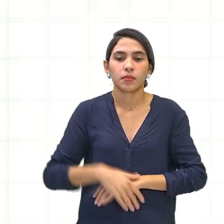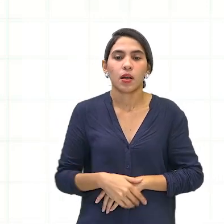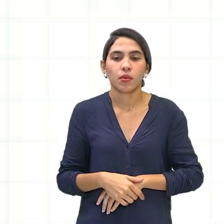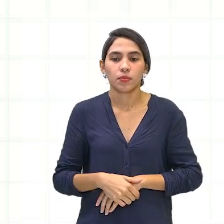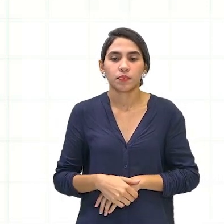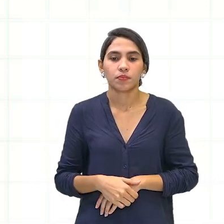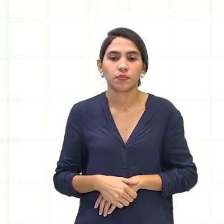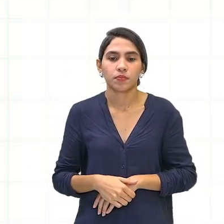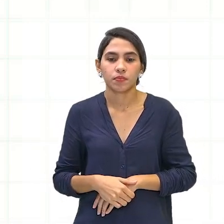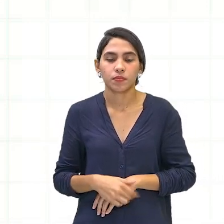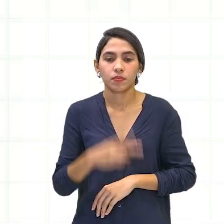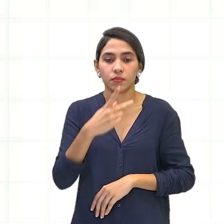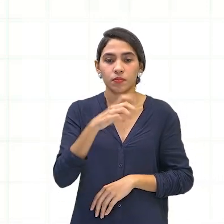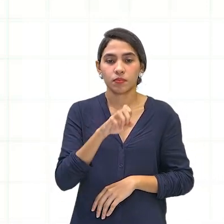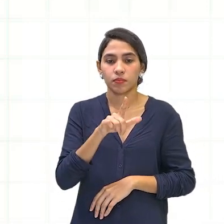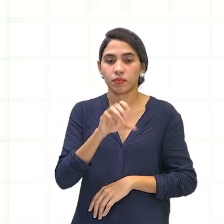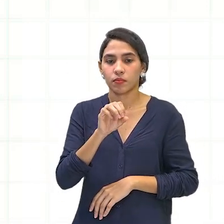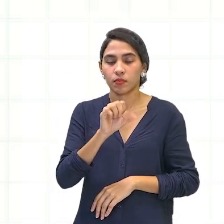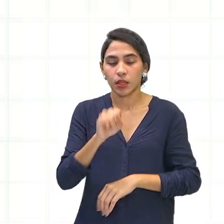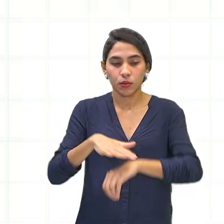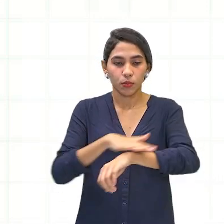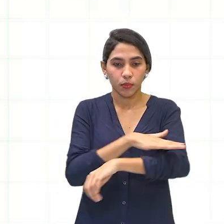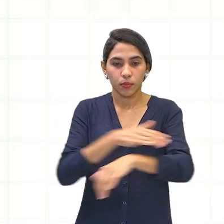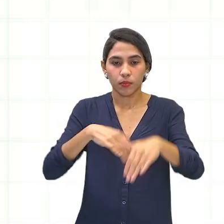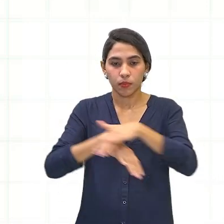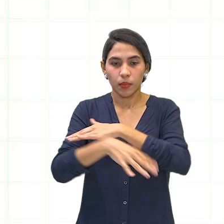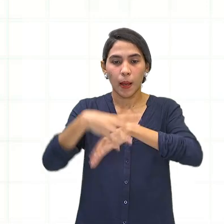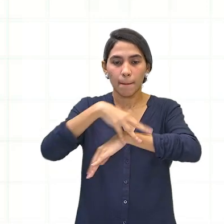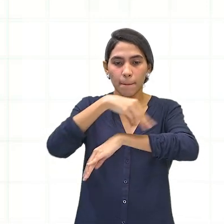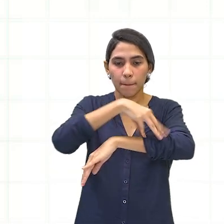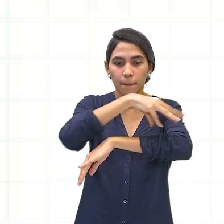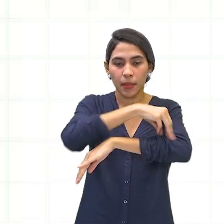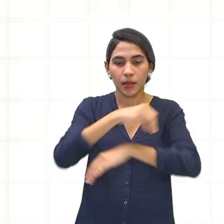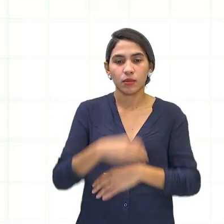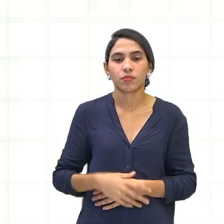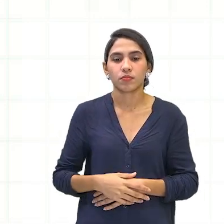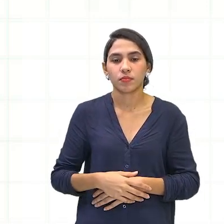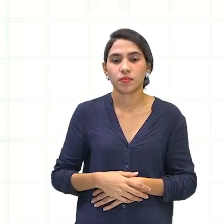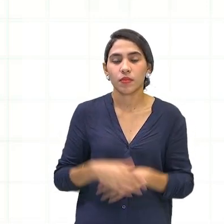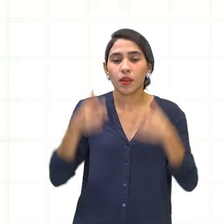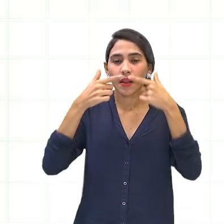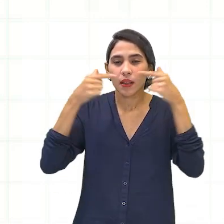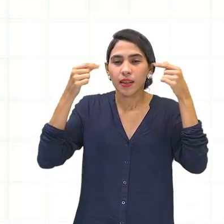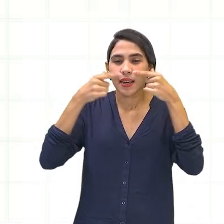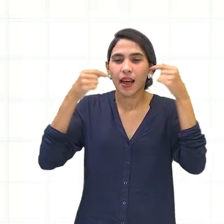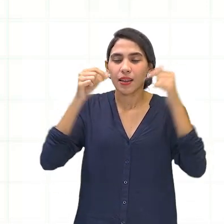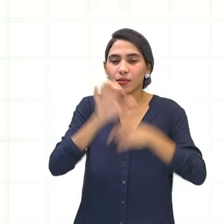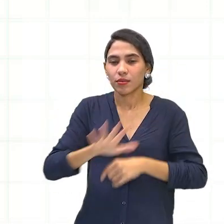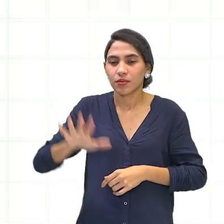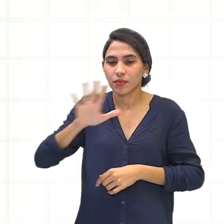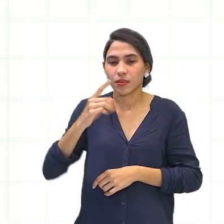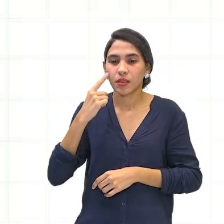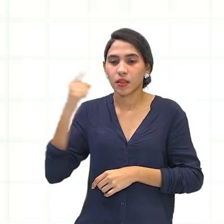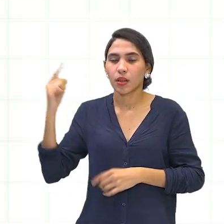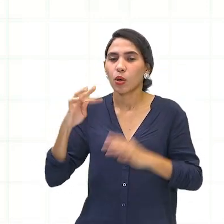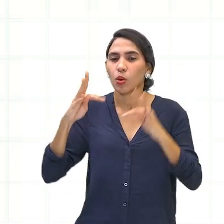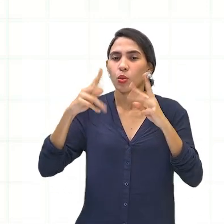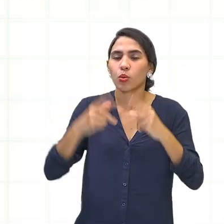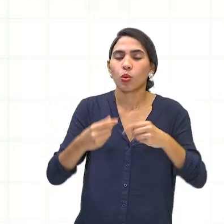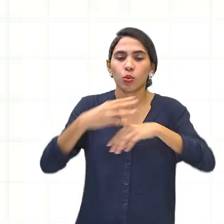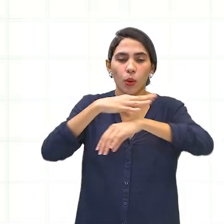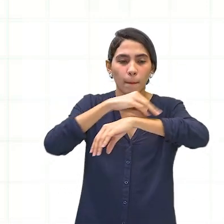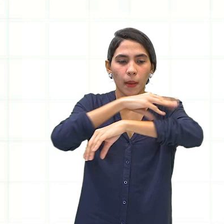dar, e a gente vai conseguir identificar. Olha aí o corpo desse gato, né, todo revestido então por pelos. Presença